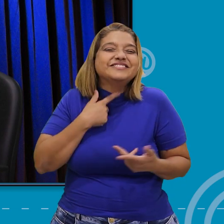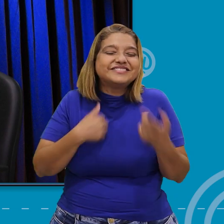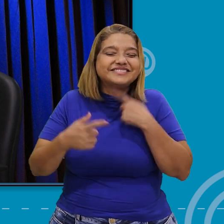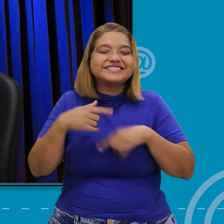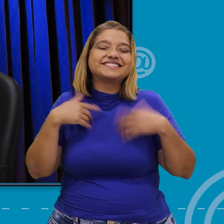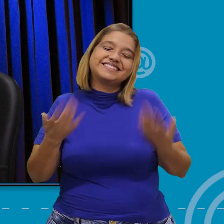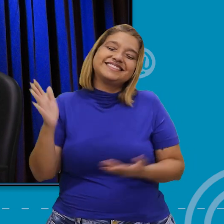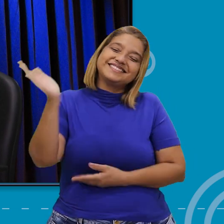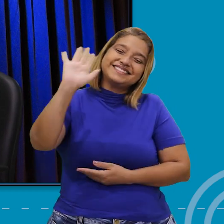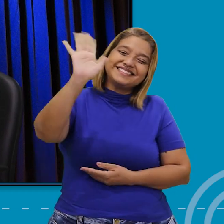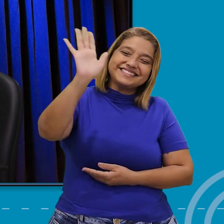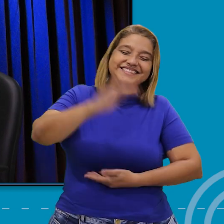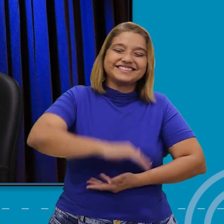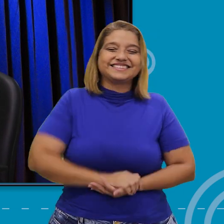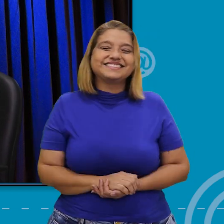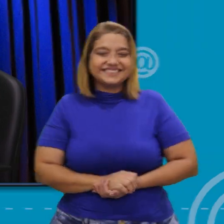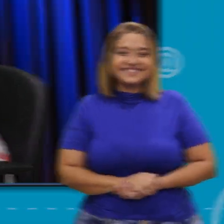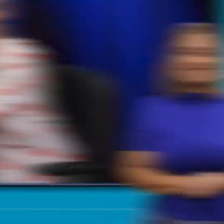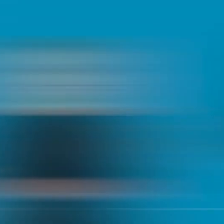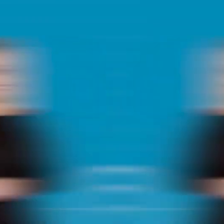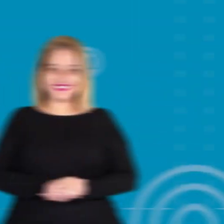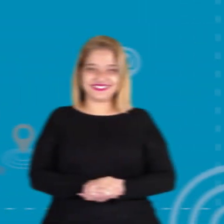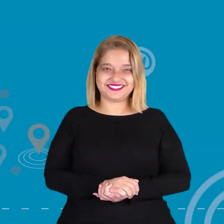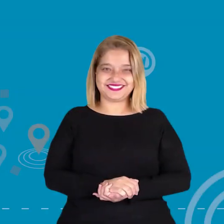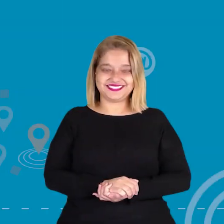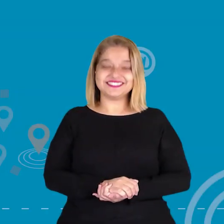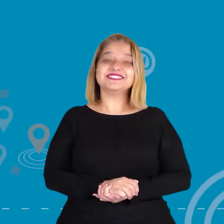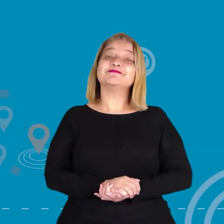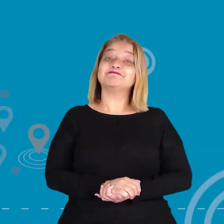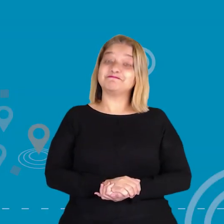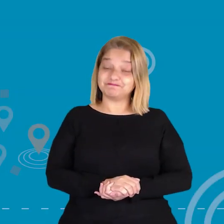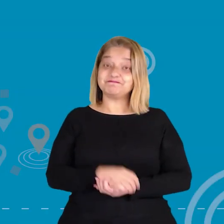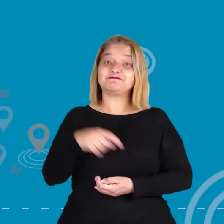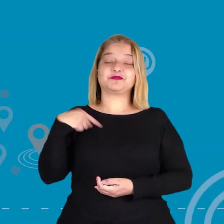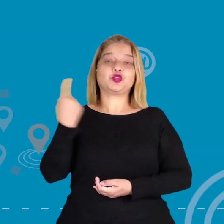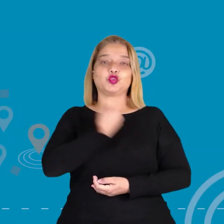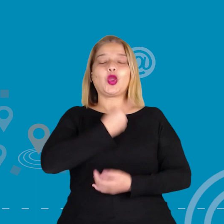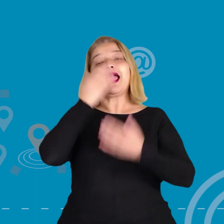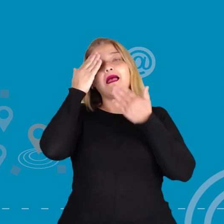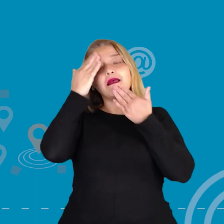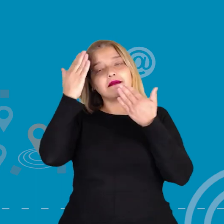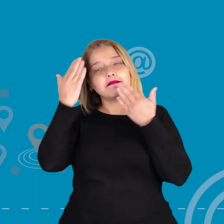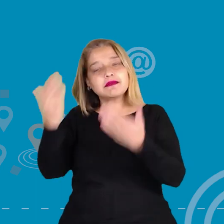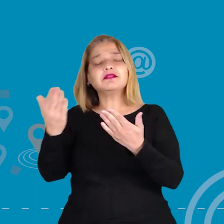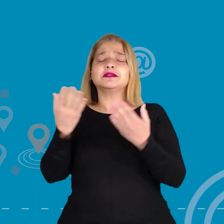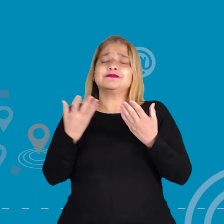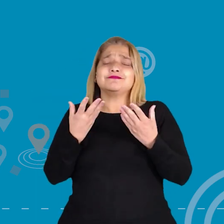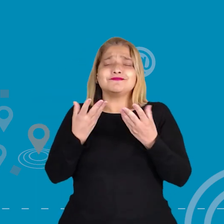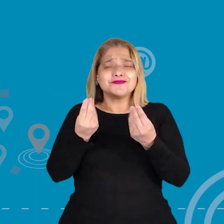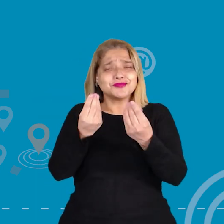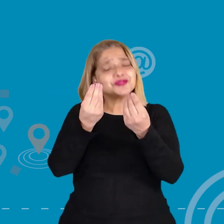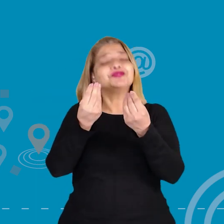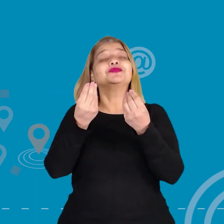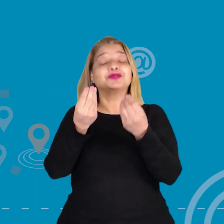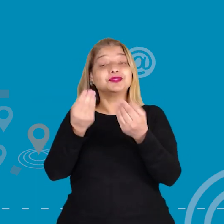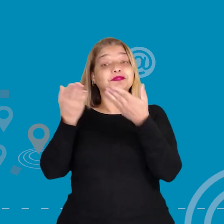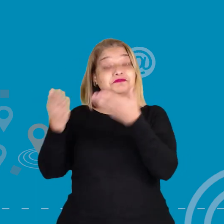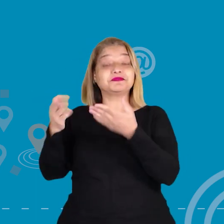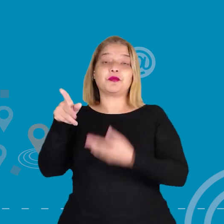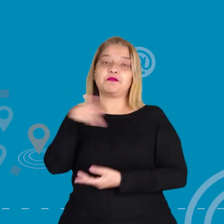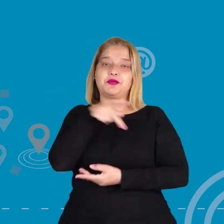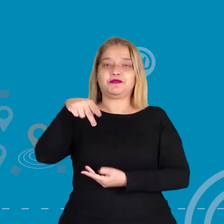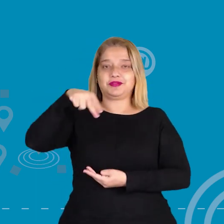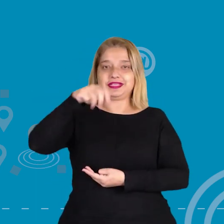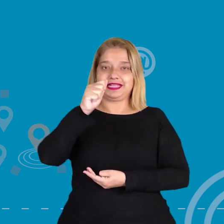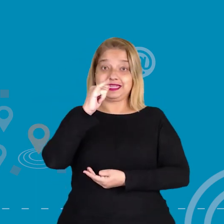maçãzinha. Tchau, com você aí. Nós agradecemos imensamente a professora